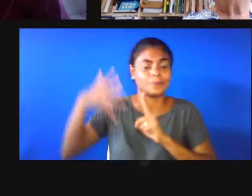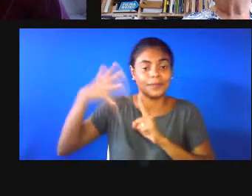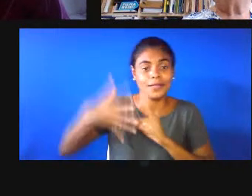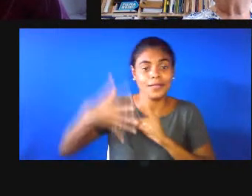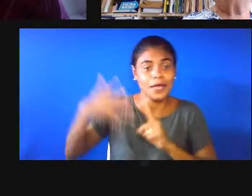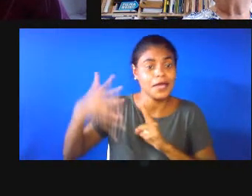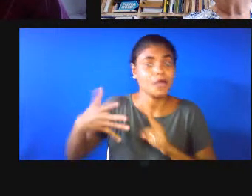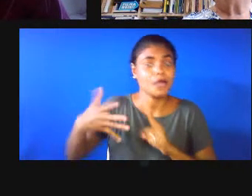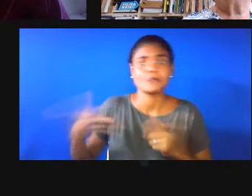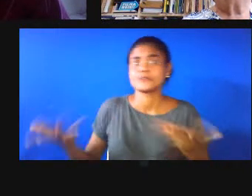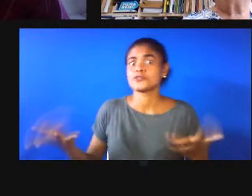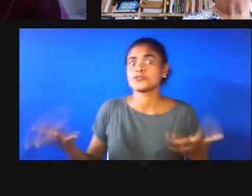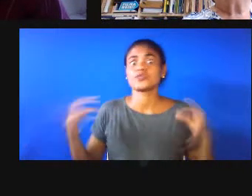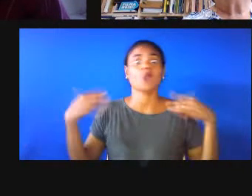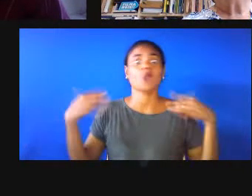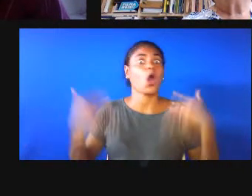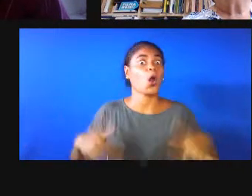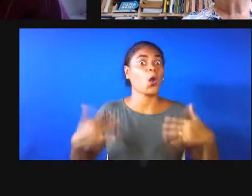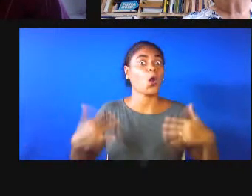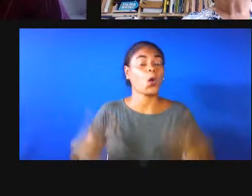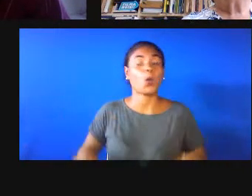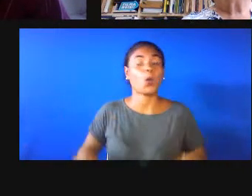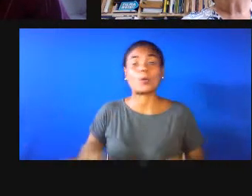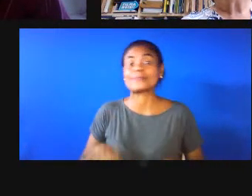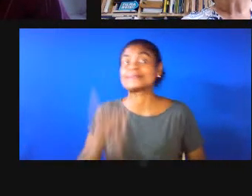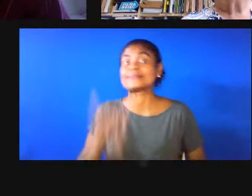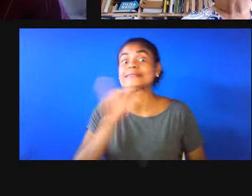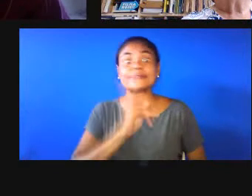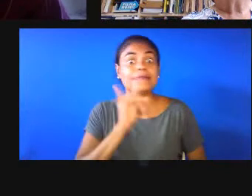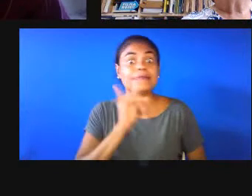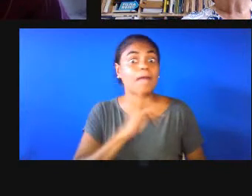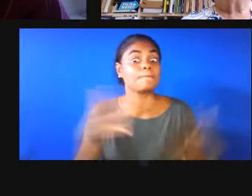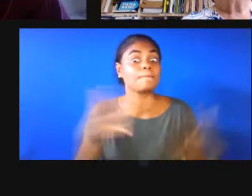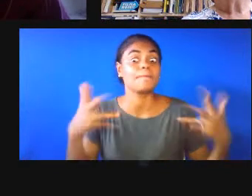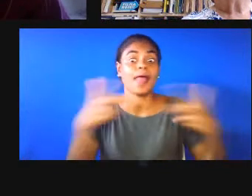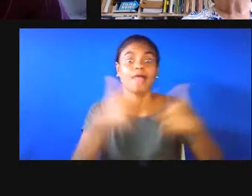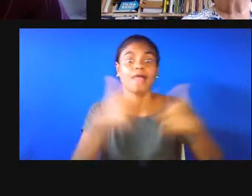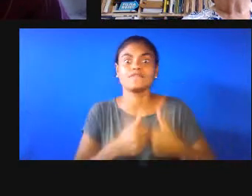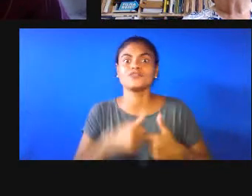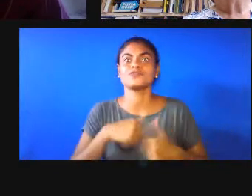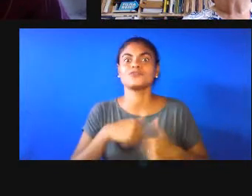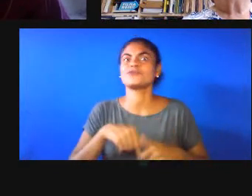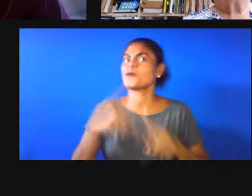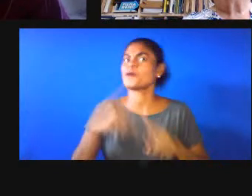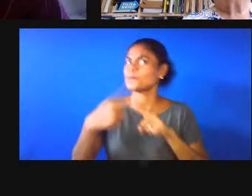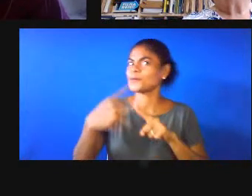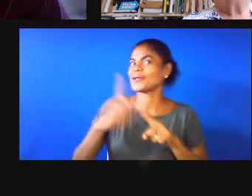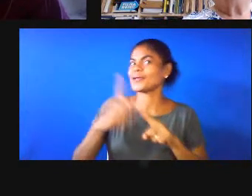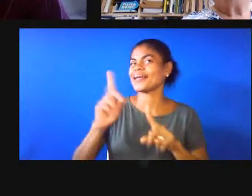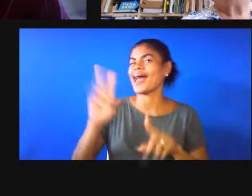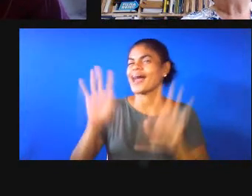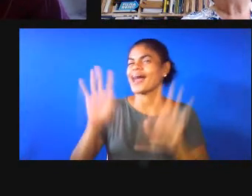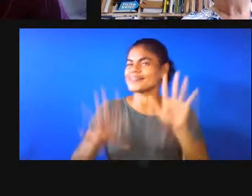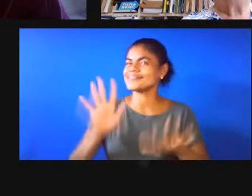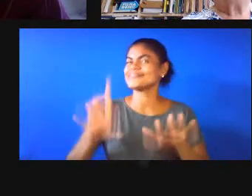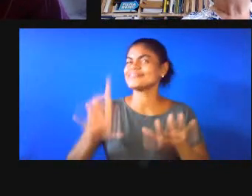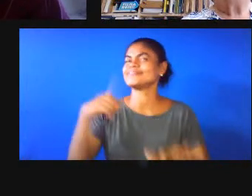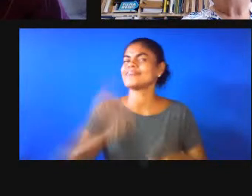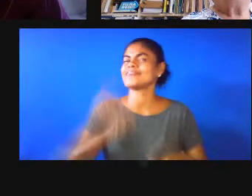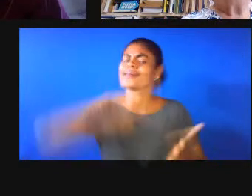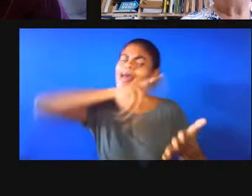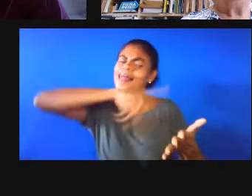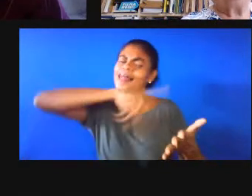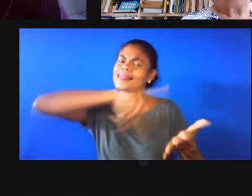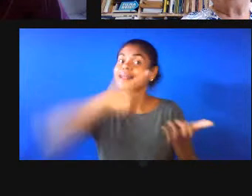Exemplos riquíssimos, exemplos que a gente, ao ler um livro de literatura, a gente nem percebe que tem toda aquela riqueza de